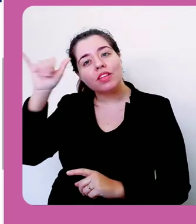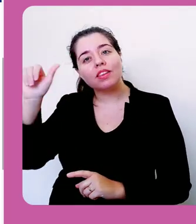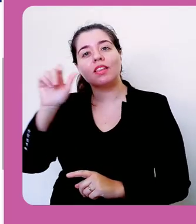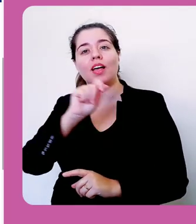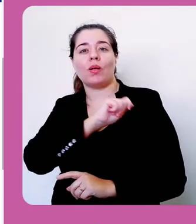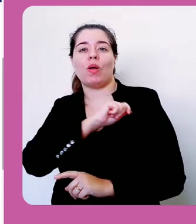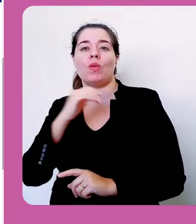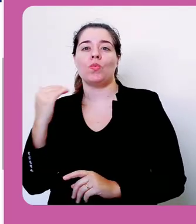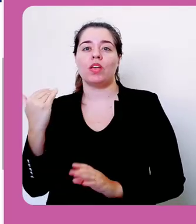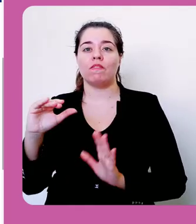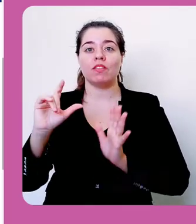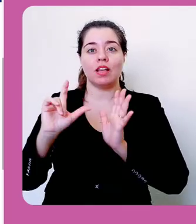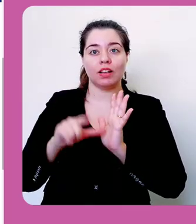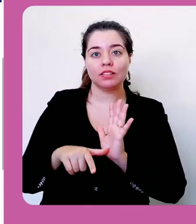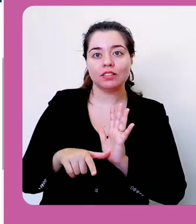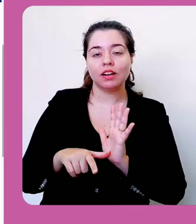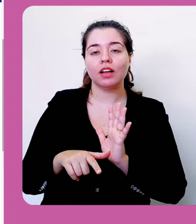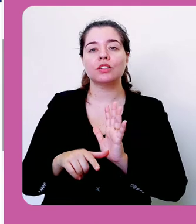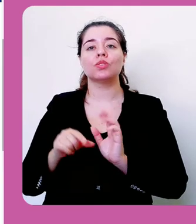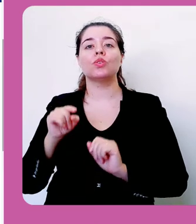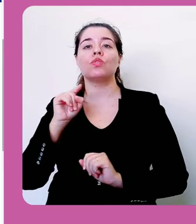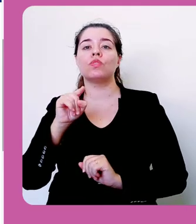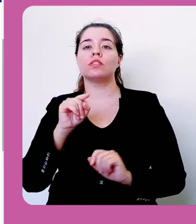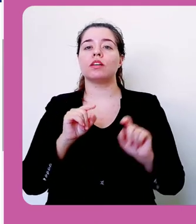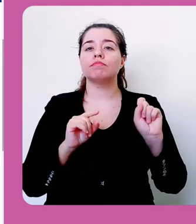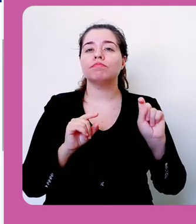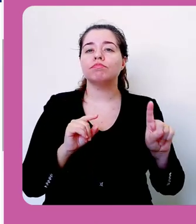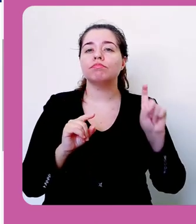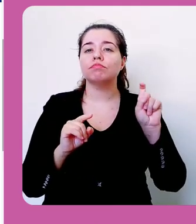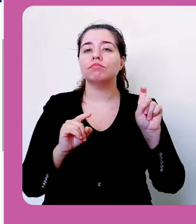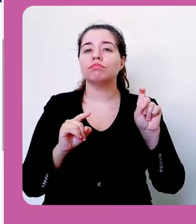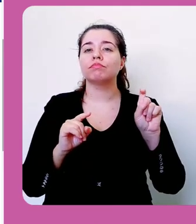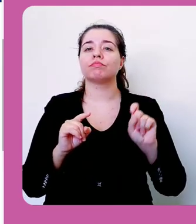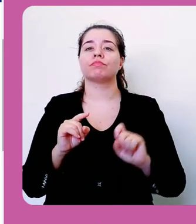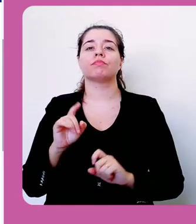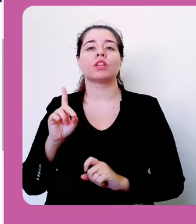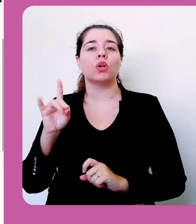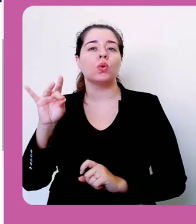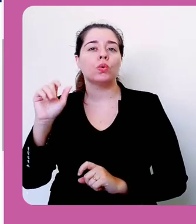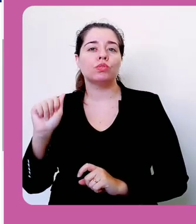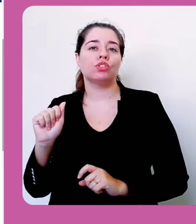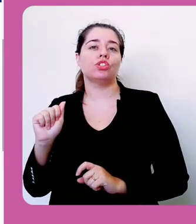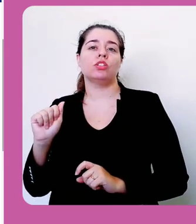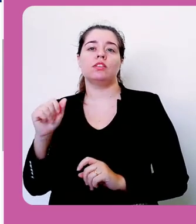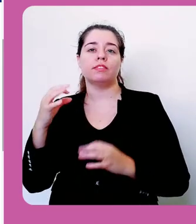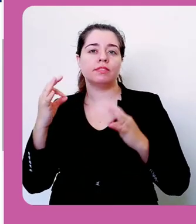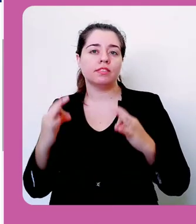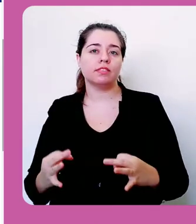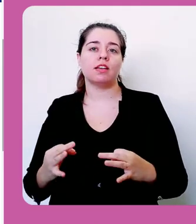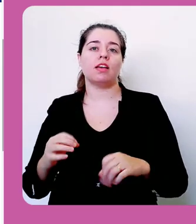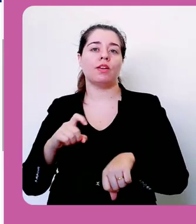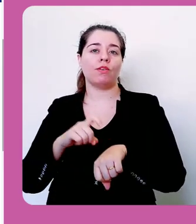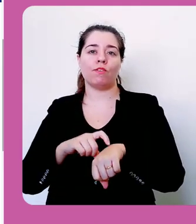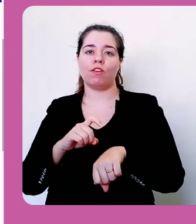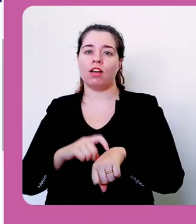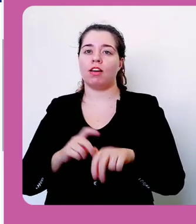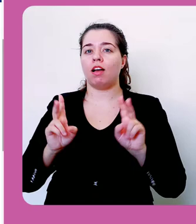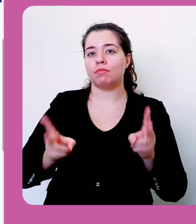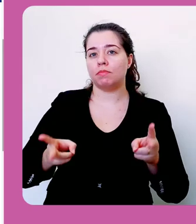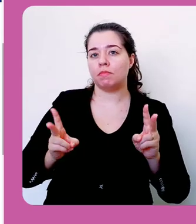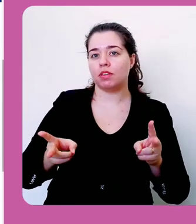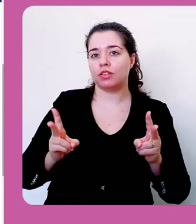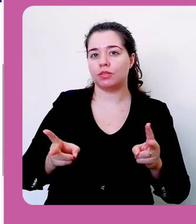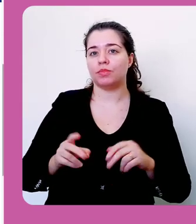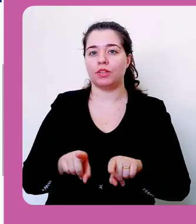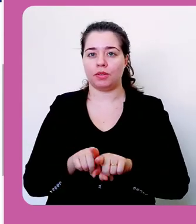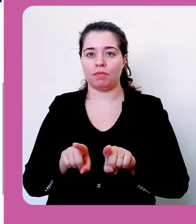e marca a data para o mesmo dia, mesmo horário da data final. Ok? Então isso